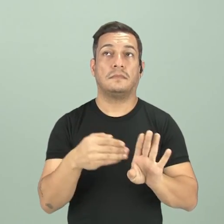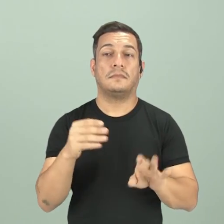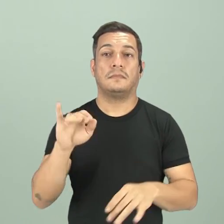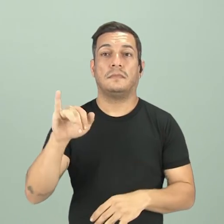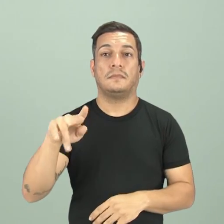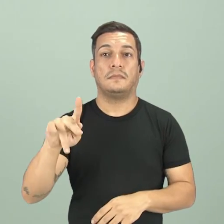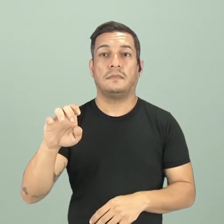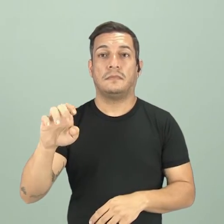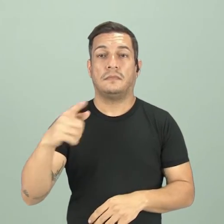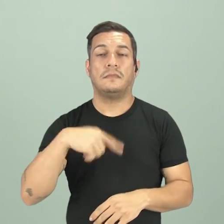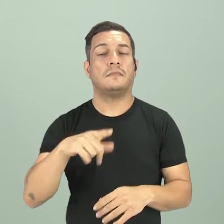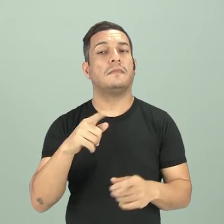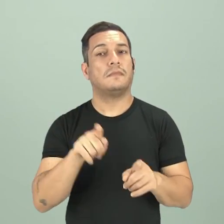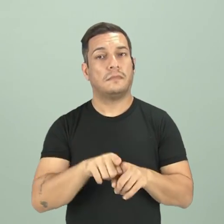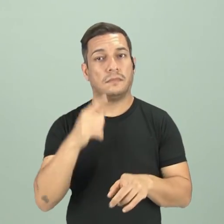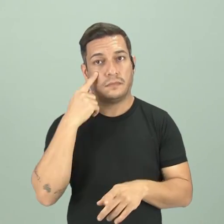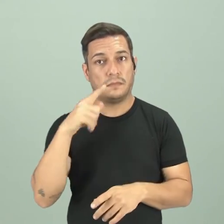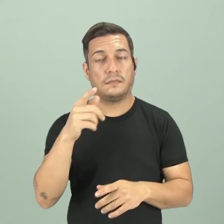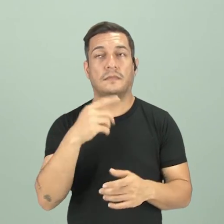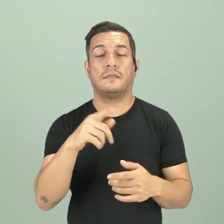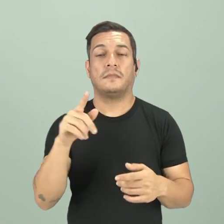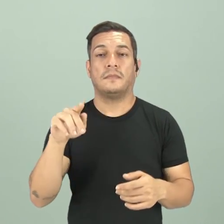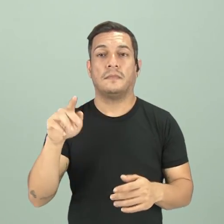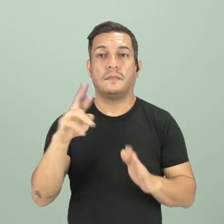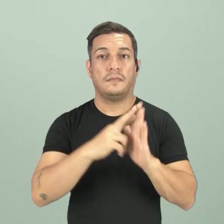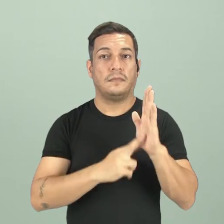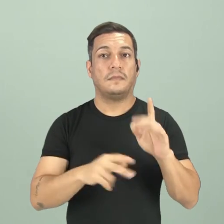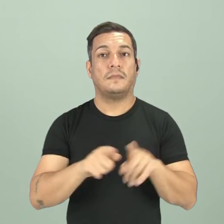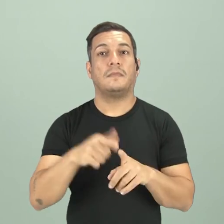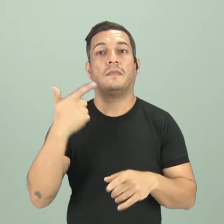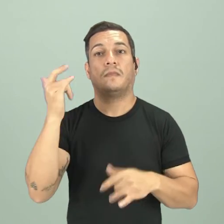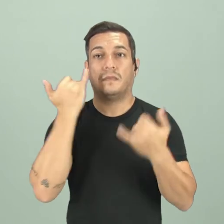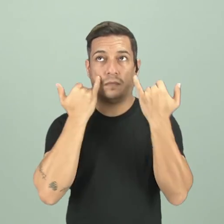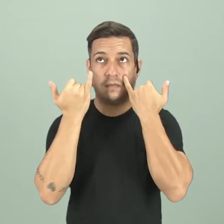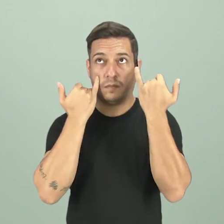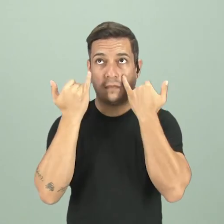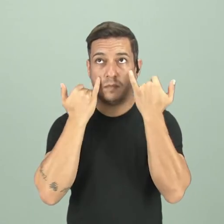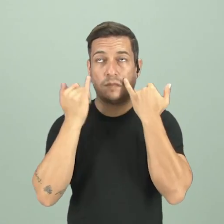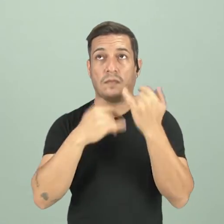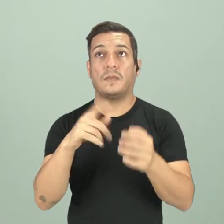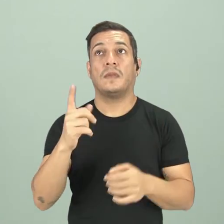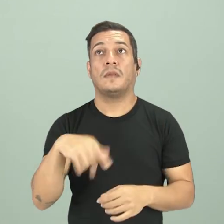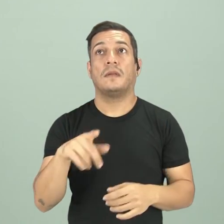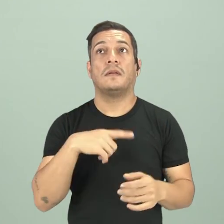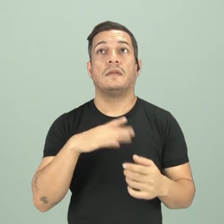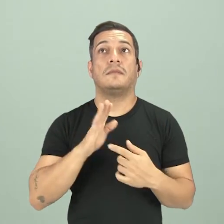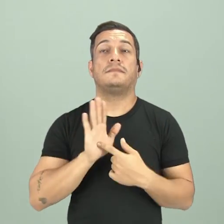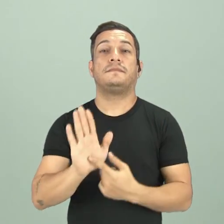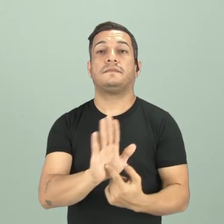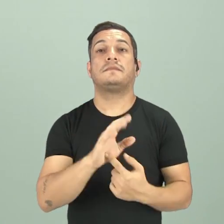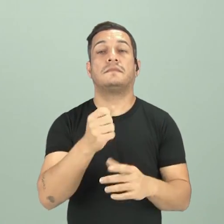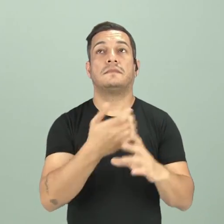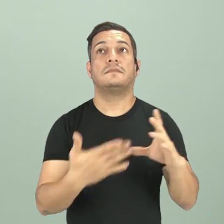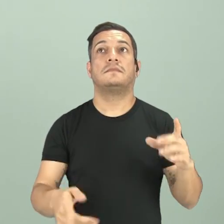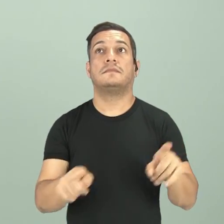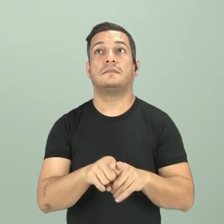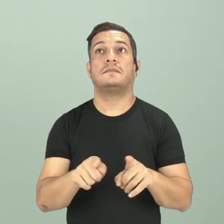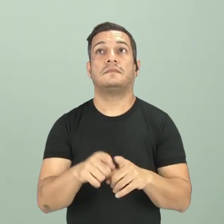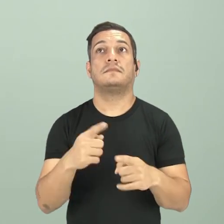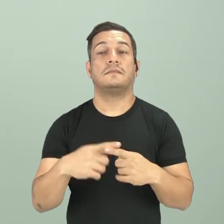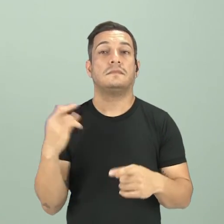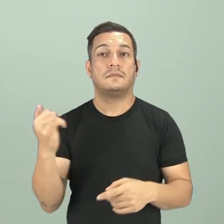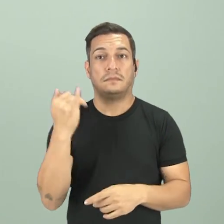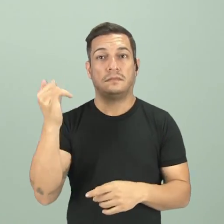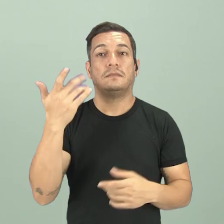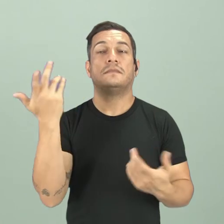de redação. Vocês podem dar uma olhada no manual, nas regras. Tem outras informações também relevantes. Só que eu trouxe essas características porque eu acho que são as